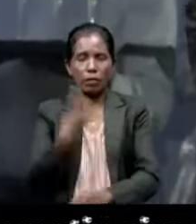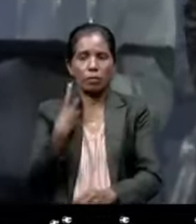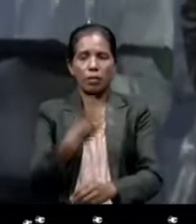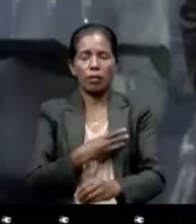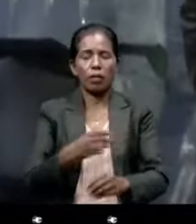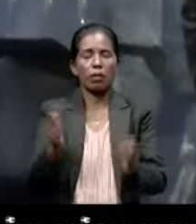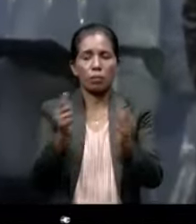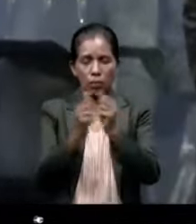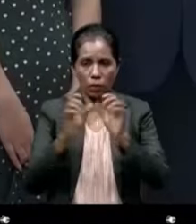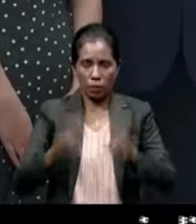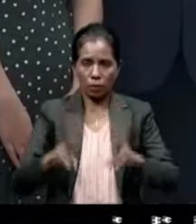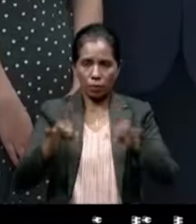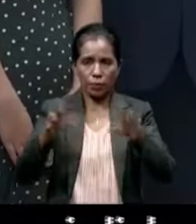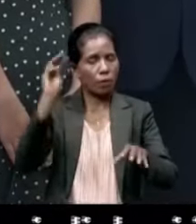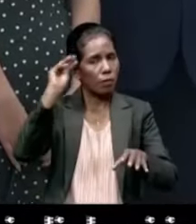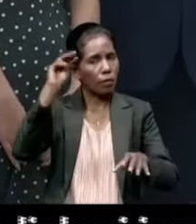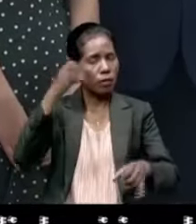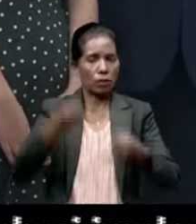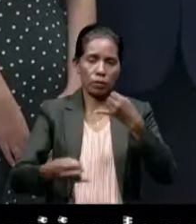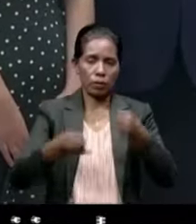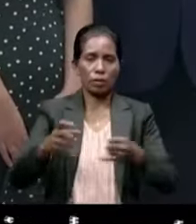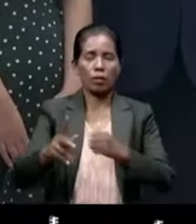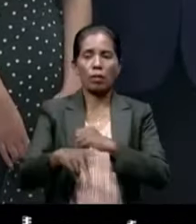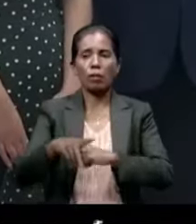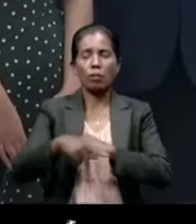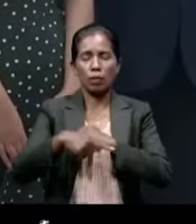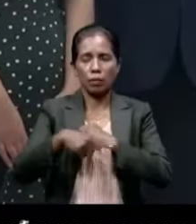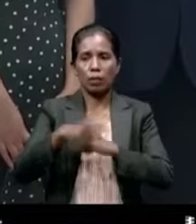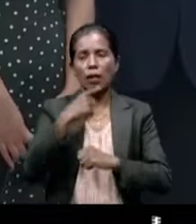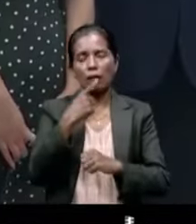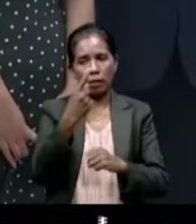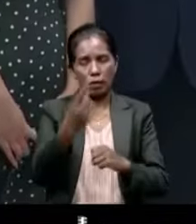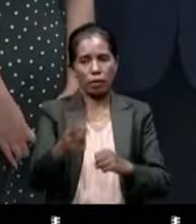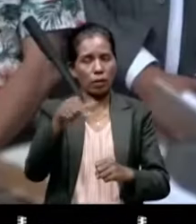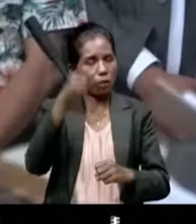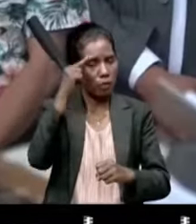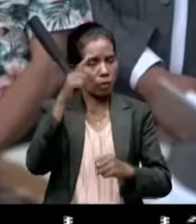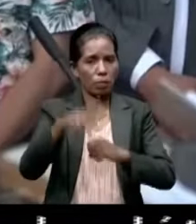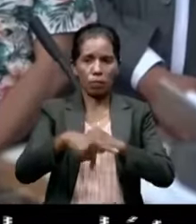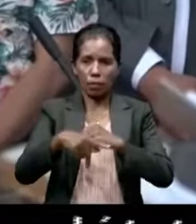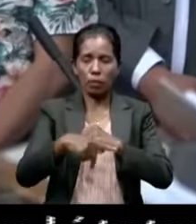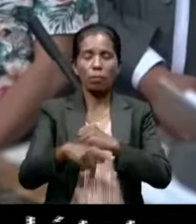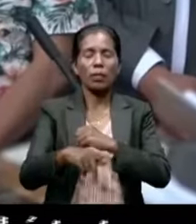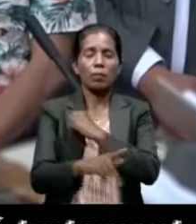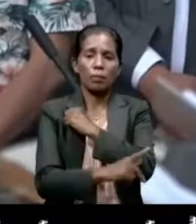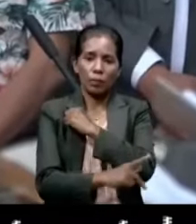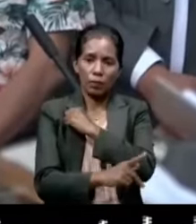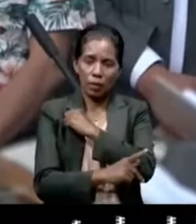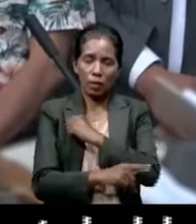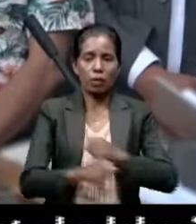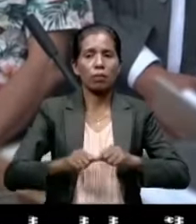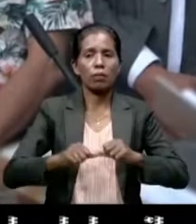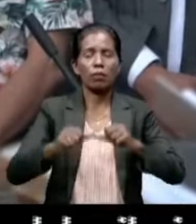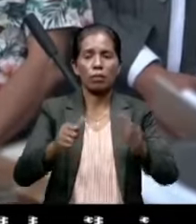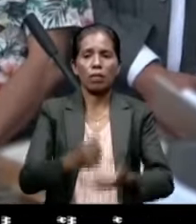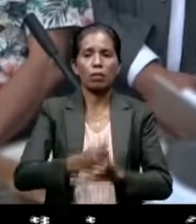Austrália. Ministra da Justiça de Portugal, Rita Alarcão, Zurice Atetim, Governo Portugal se continua a apoiar o Timor-Leste e a setor da